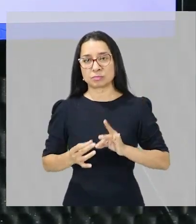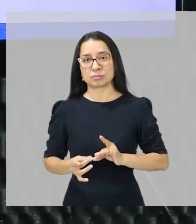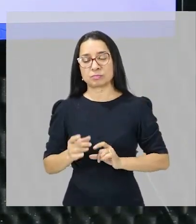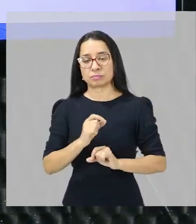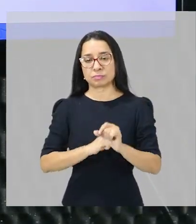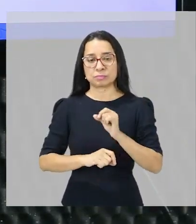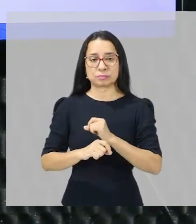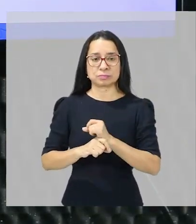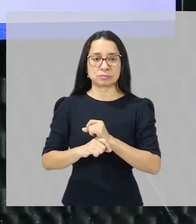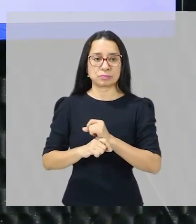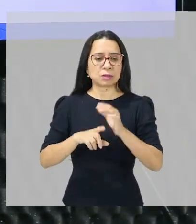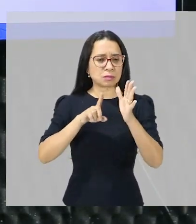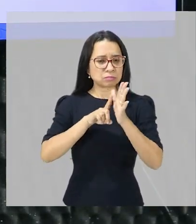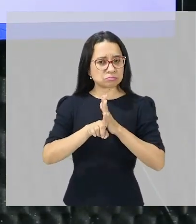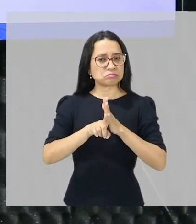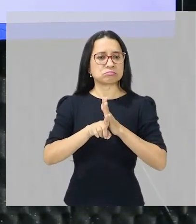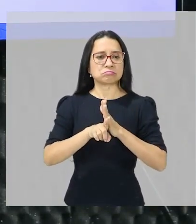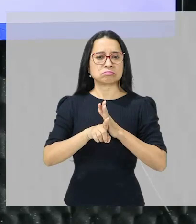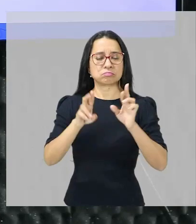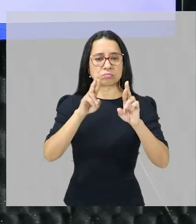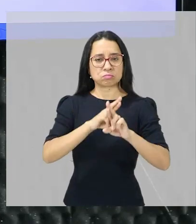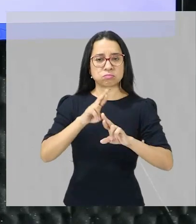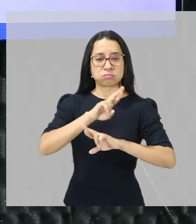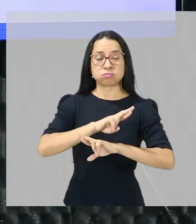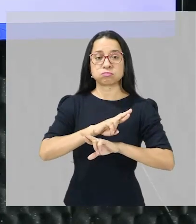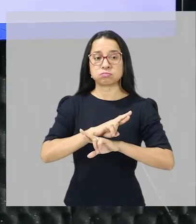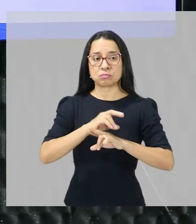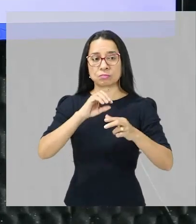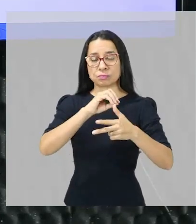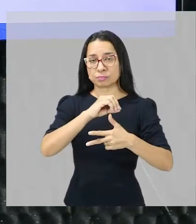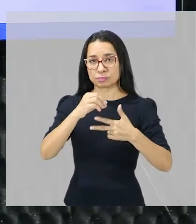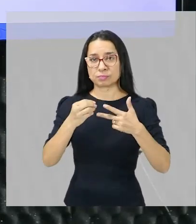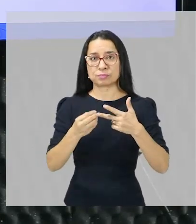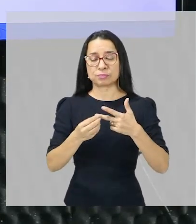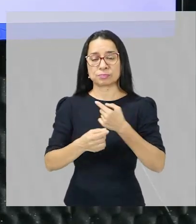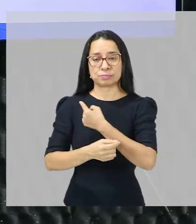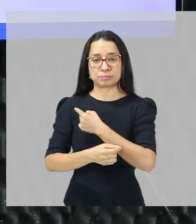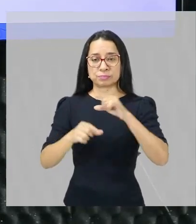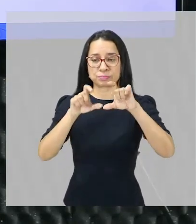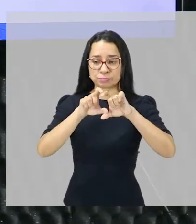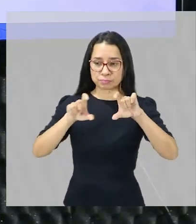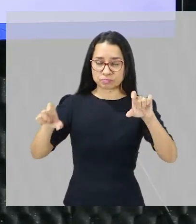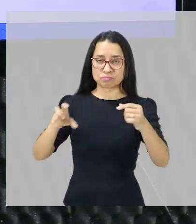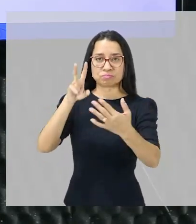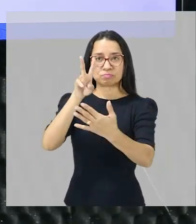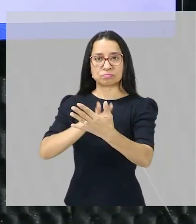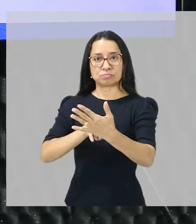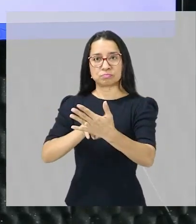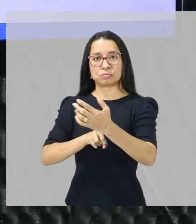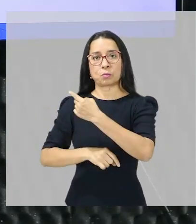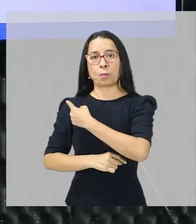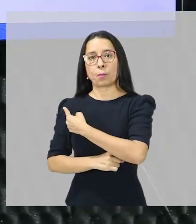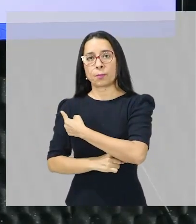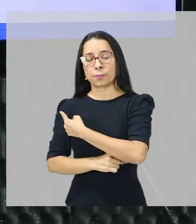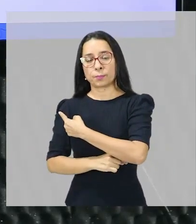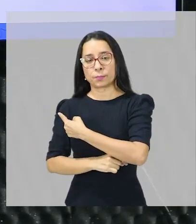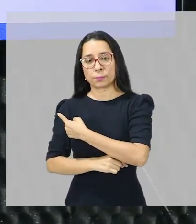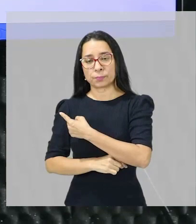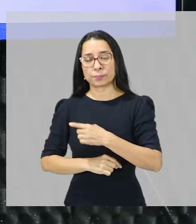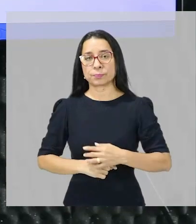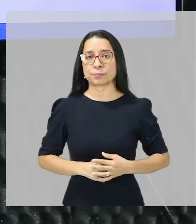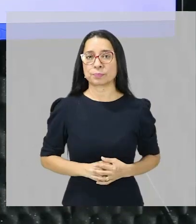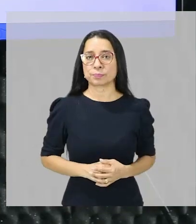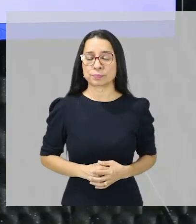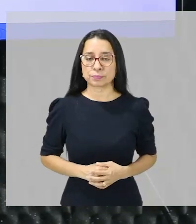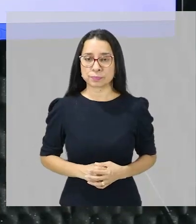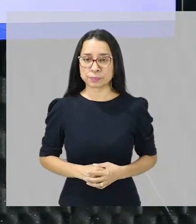diz o seguinte: em um experimento, preparou-se um conjunto de plantas por técnicas de clonagem a partir